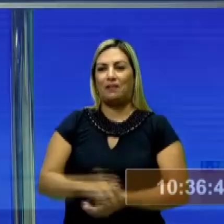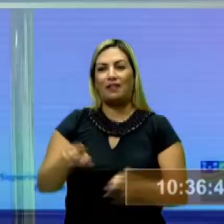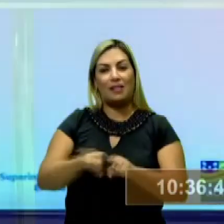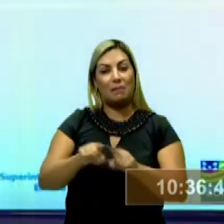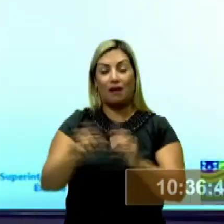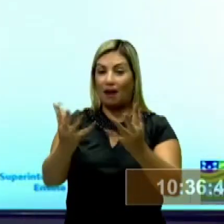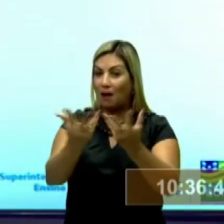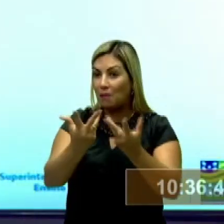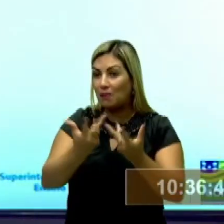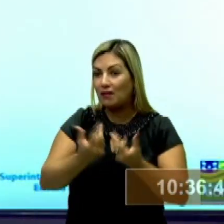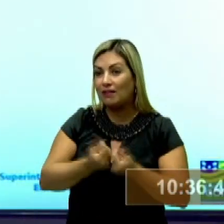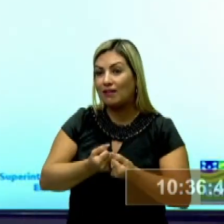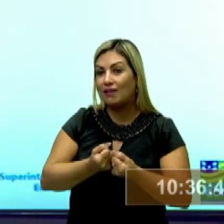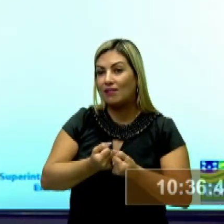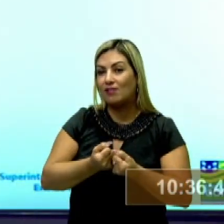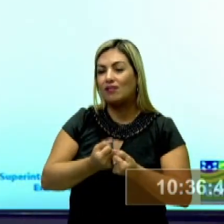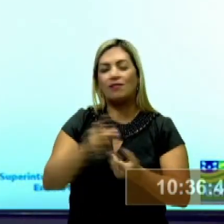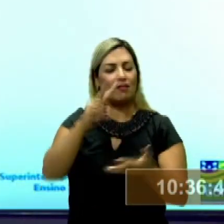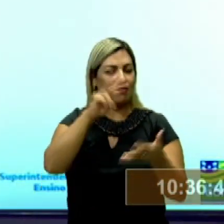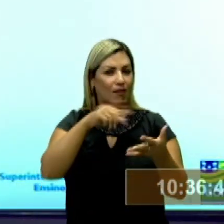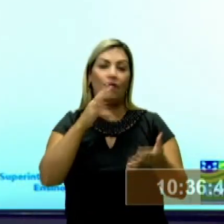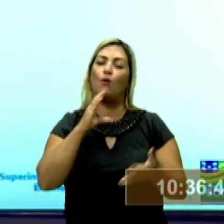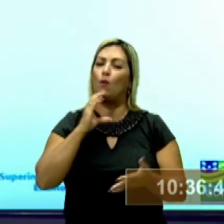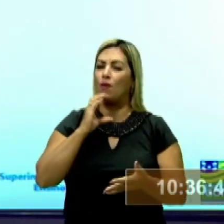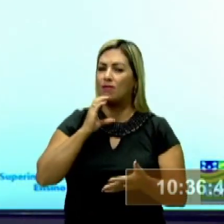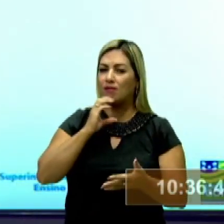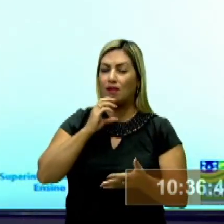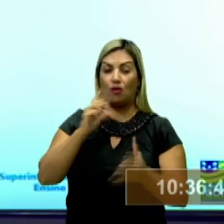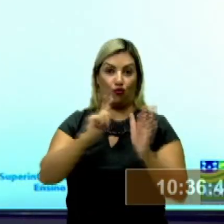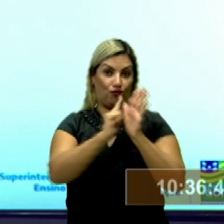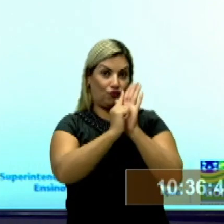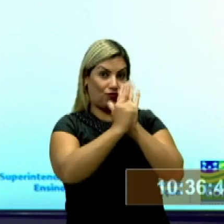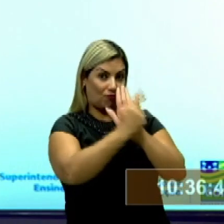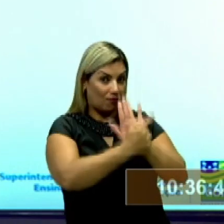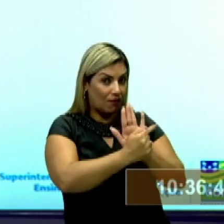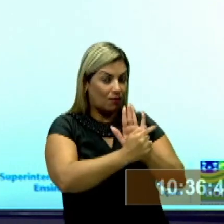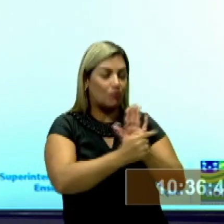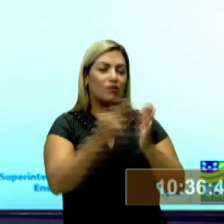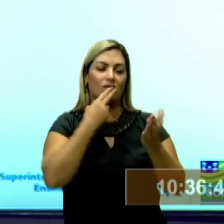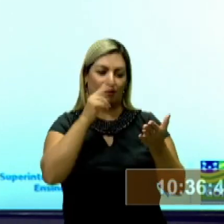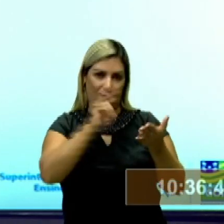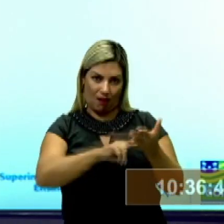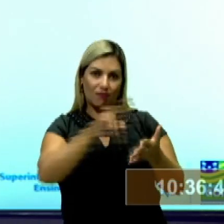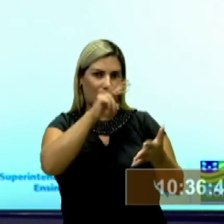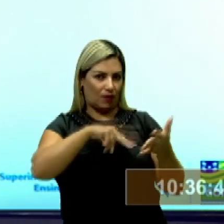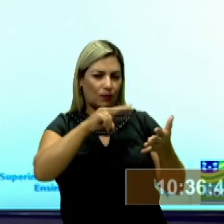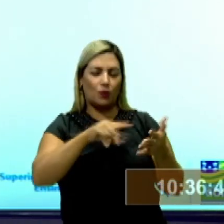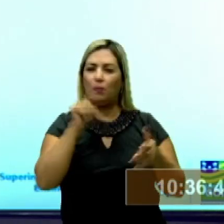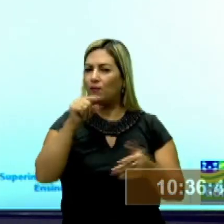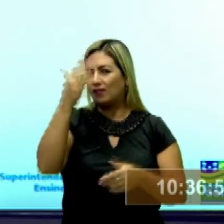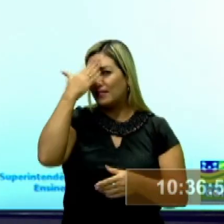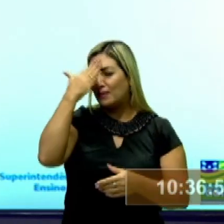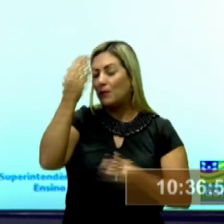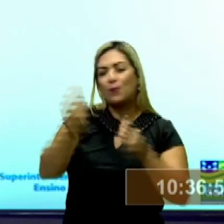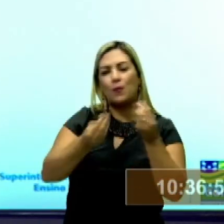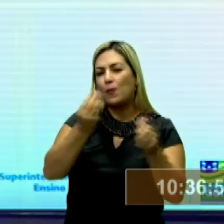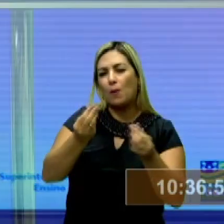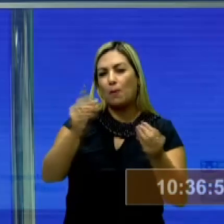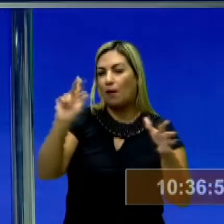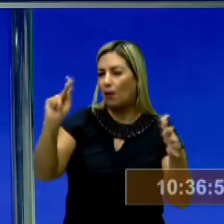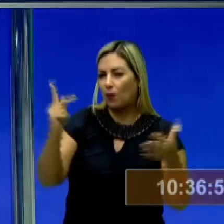habilidades ler e conhecer o gênero Reader's Letters. para vocês saberem como é que ele